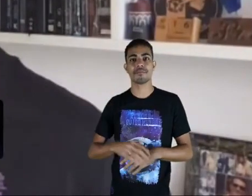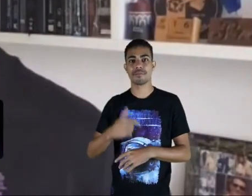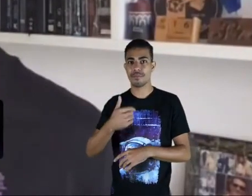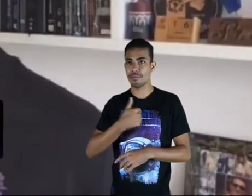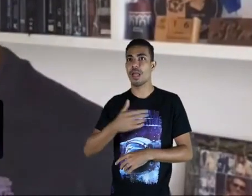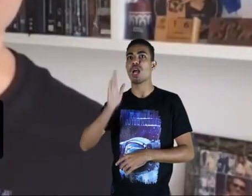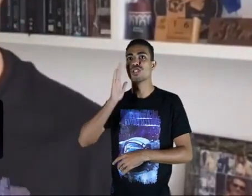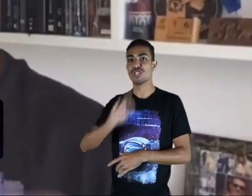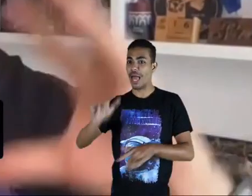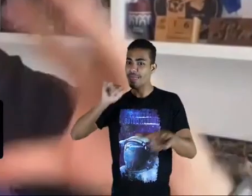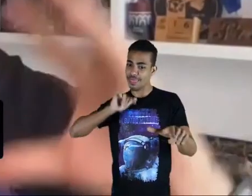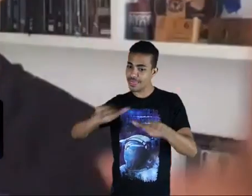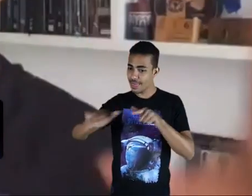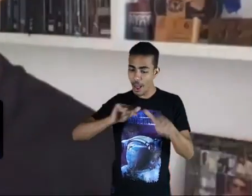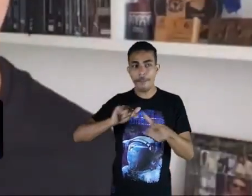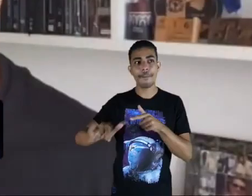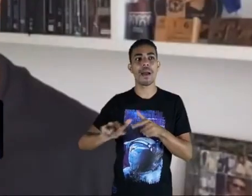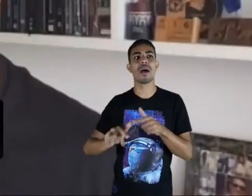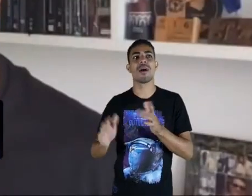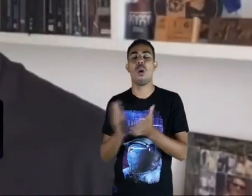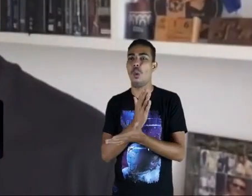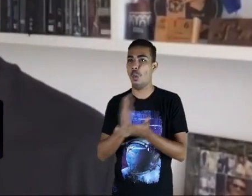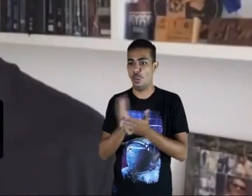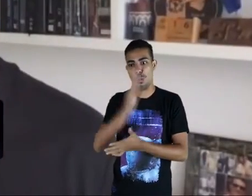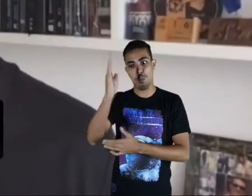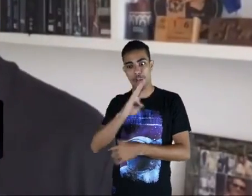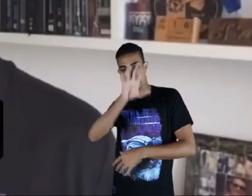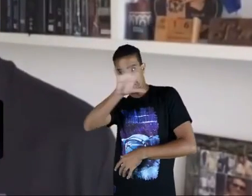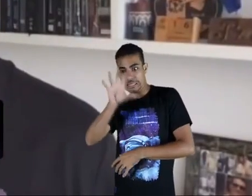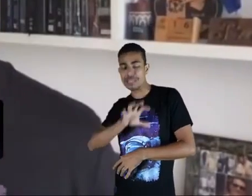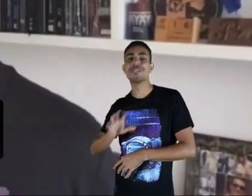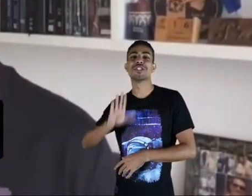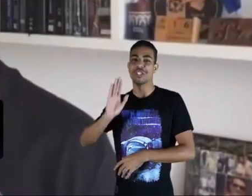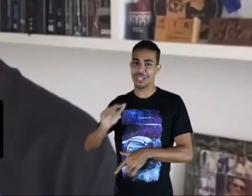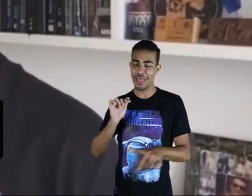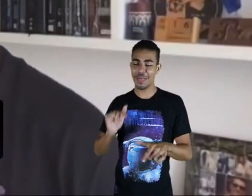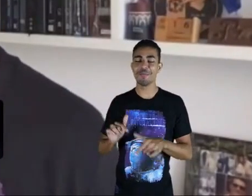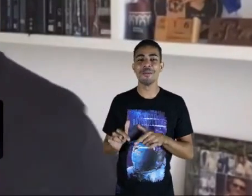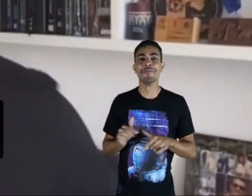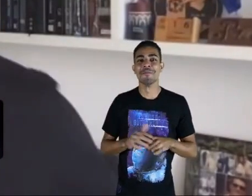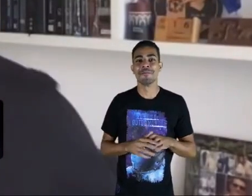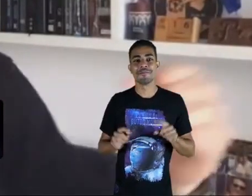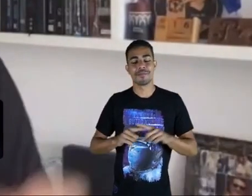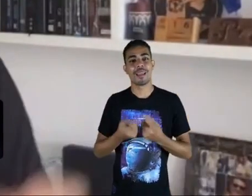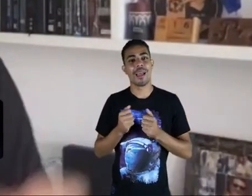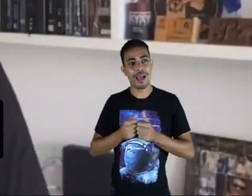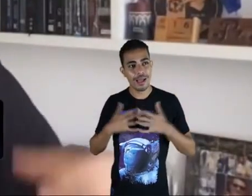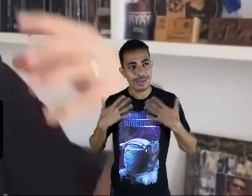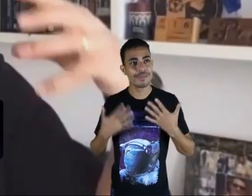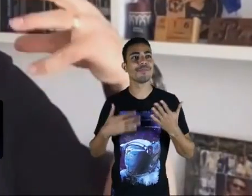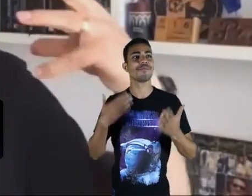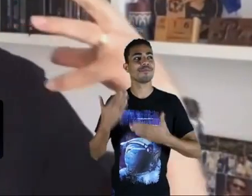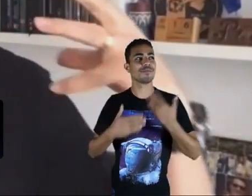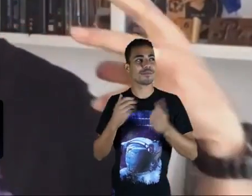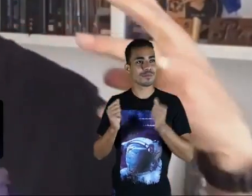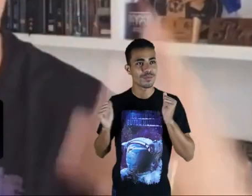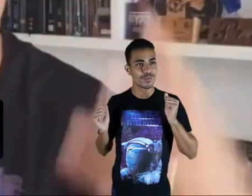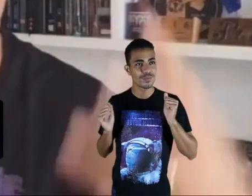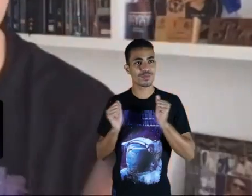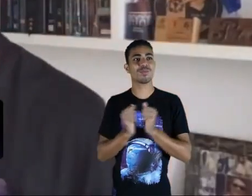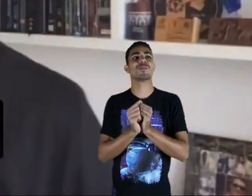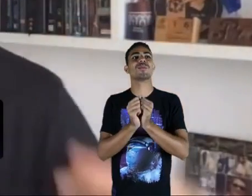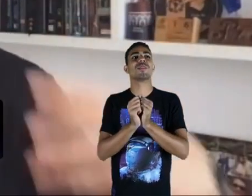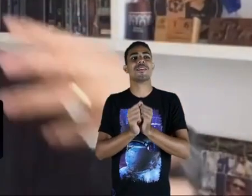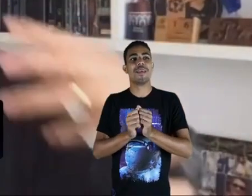eu já trabalhei em algum lugar do Brasil. É uma alegria ver vocês aí motivados, motivando